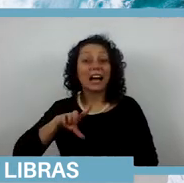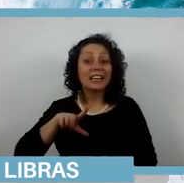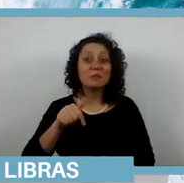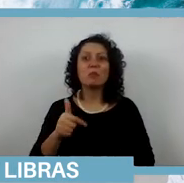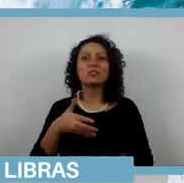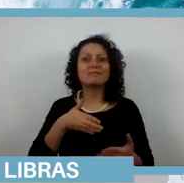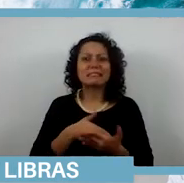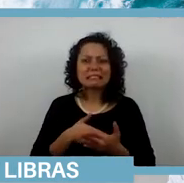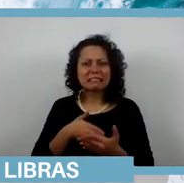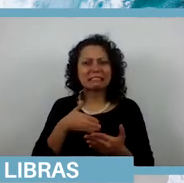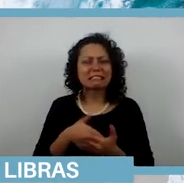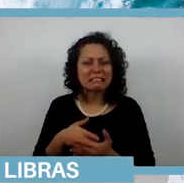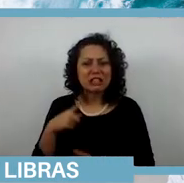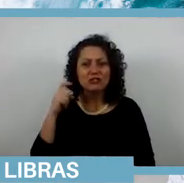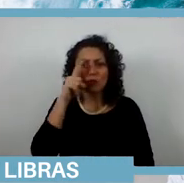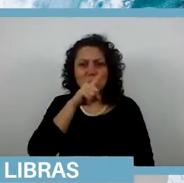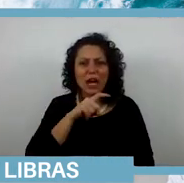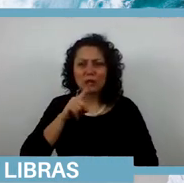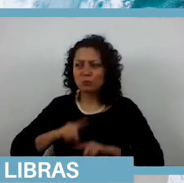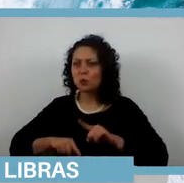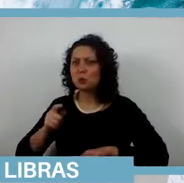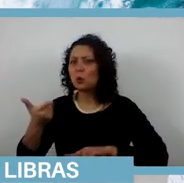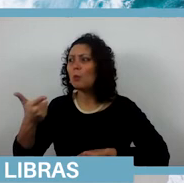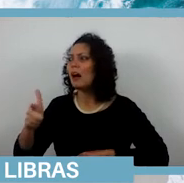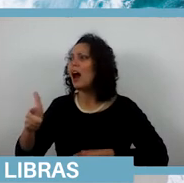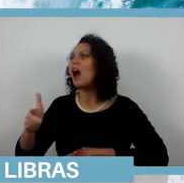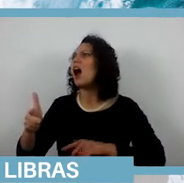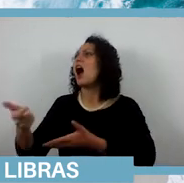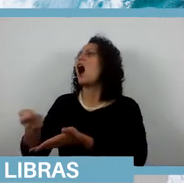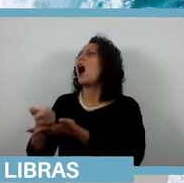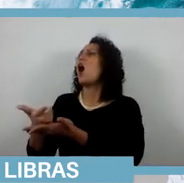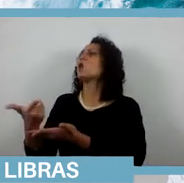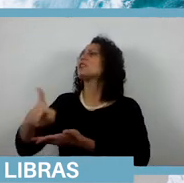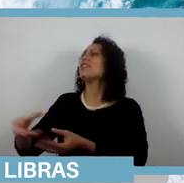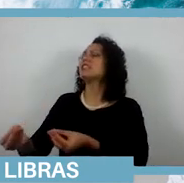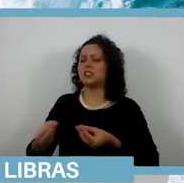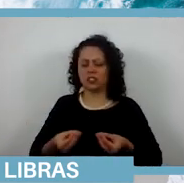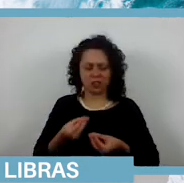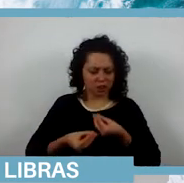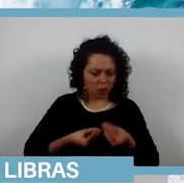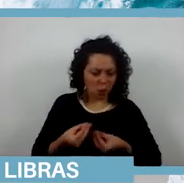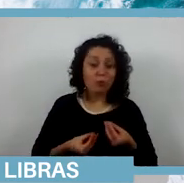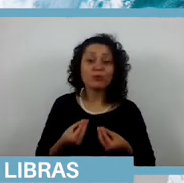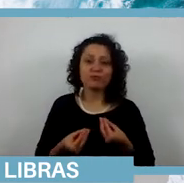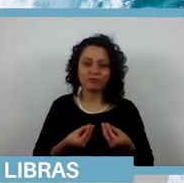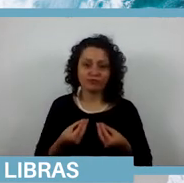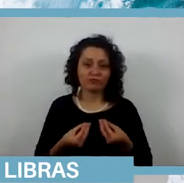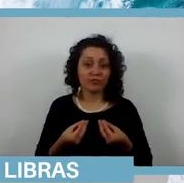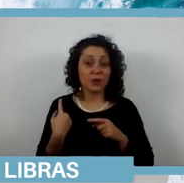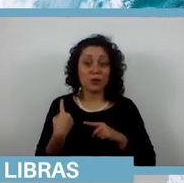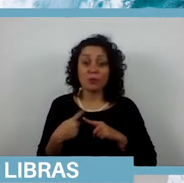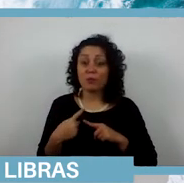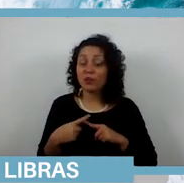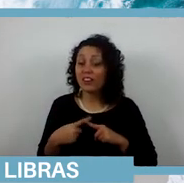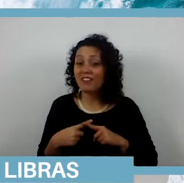em relação à reposição de produtos né própria margem produto que eu tinha eu fiz dezenas de